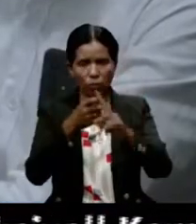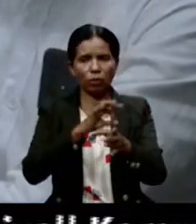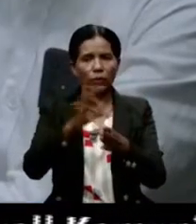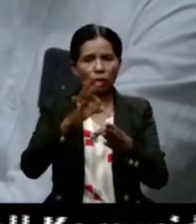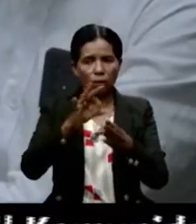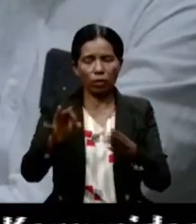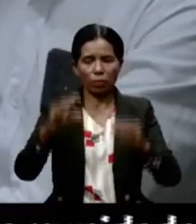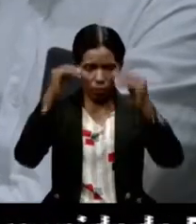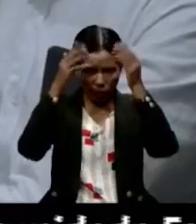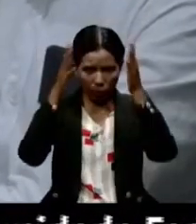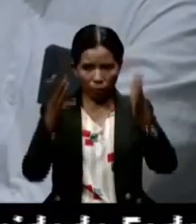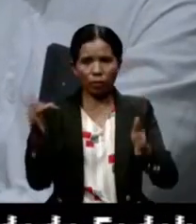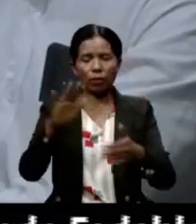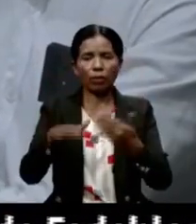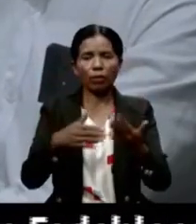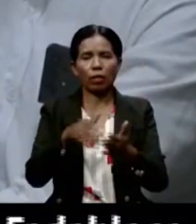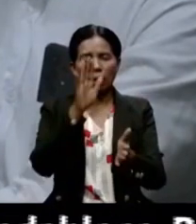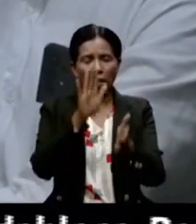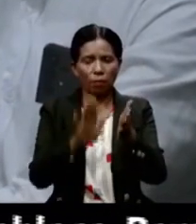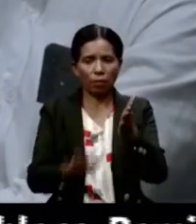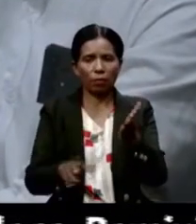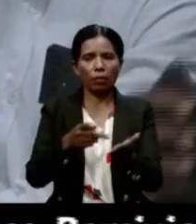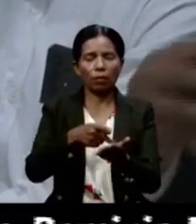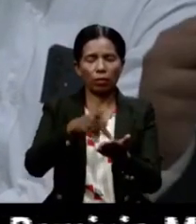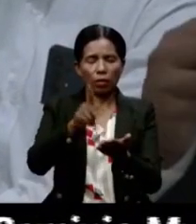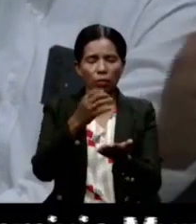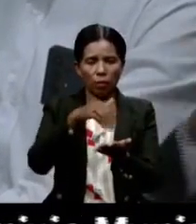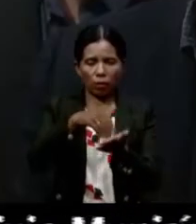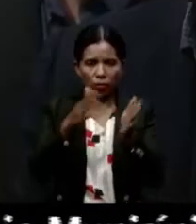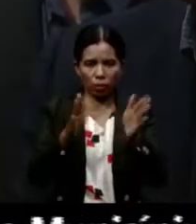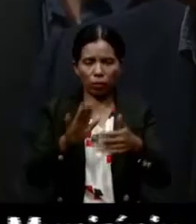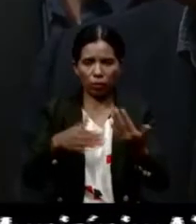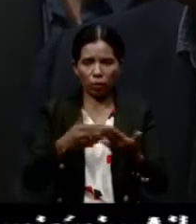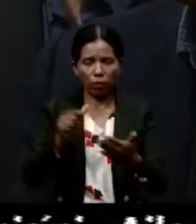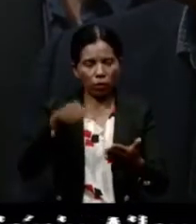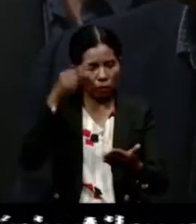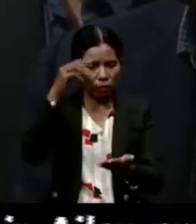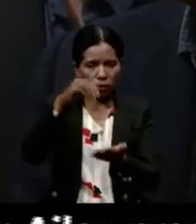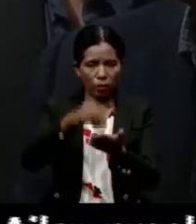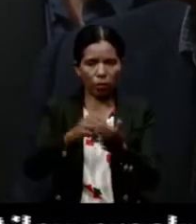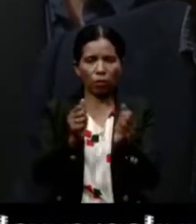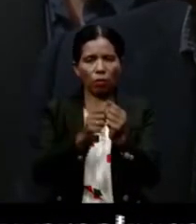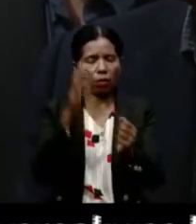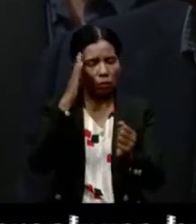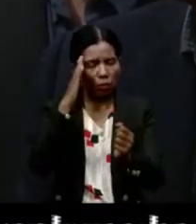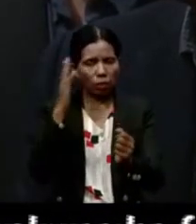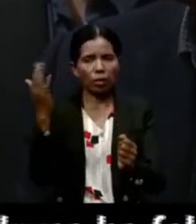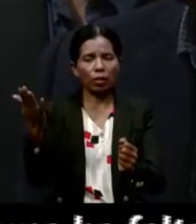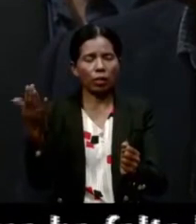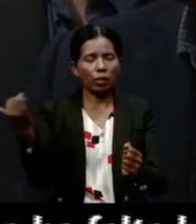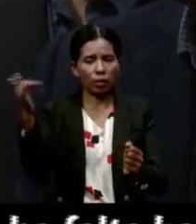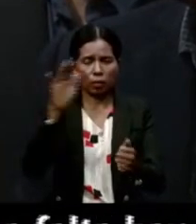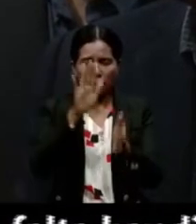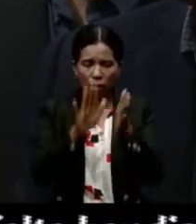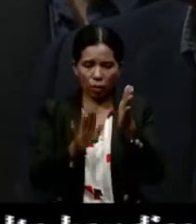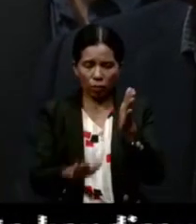para professor Cira, no menos ossan propinas estudante Cira. Governo investe para Cira, o ano ainda será vela hatum, sernia